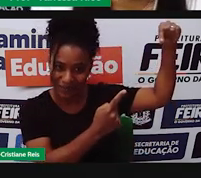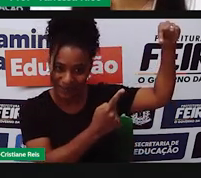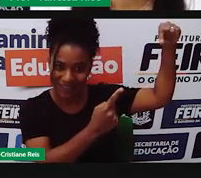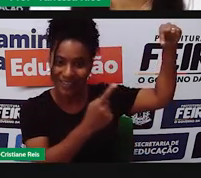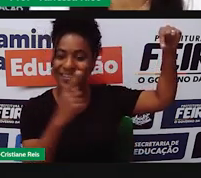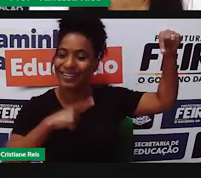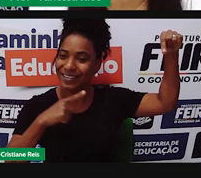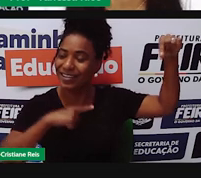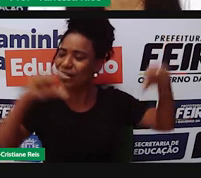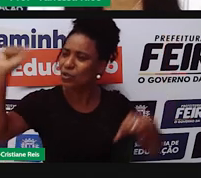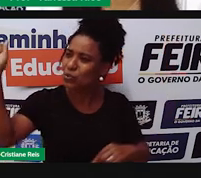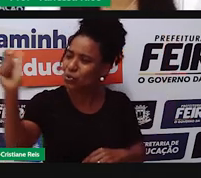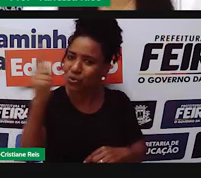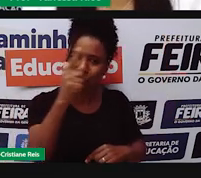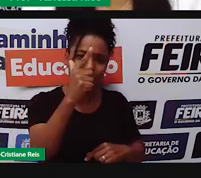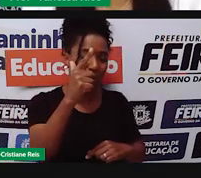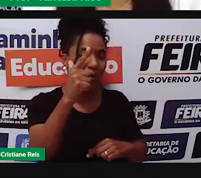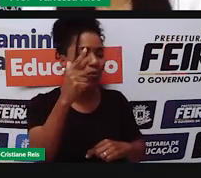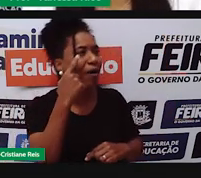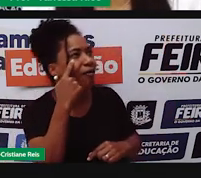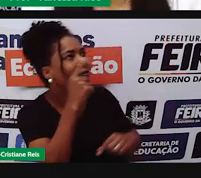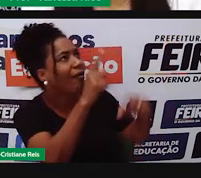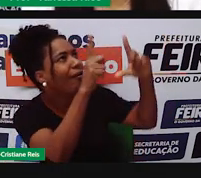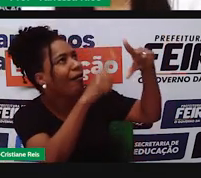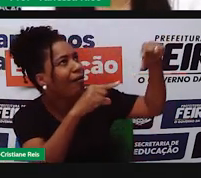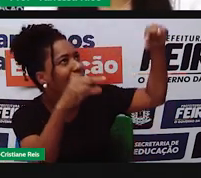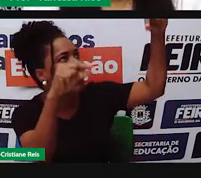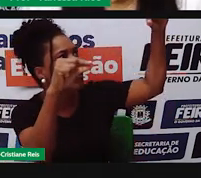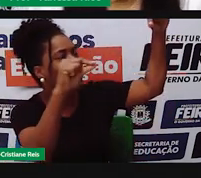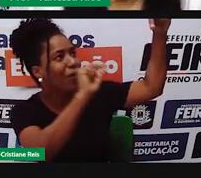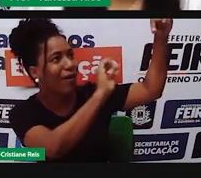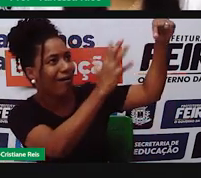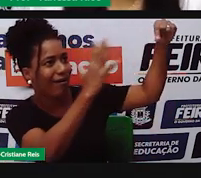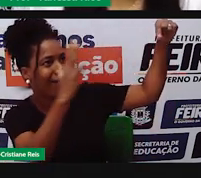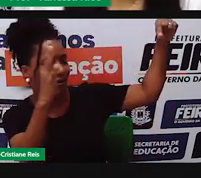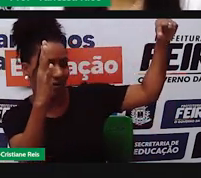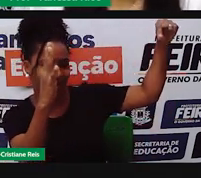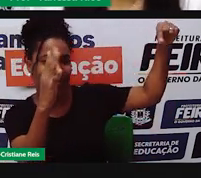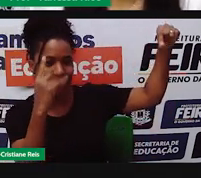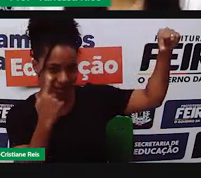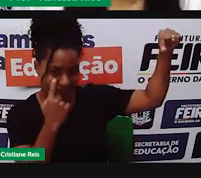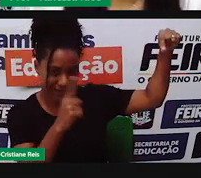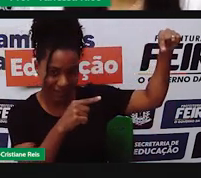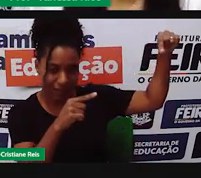sol. E sem o sol a gente não vai conseguir ver a lua.